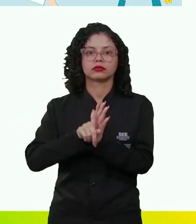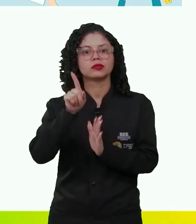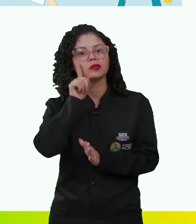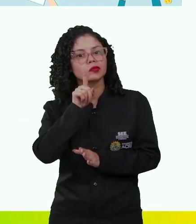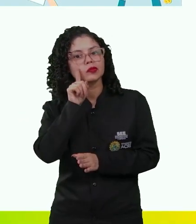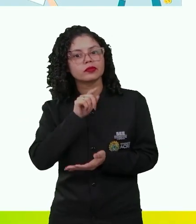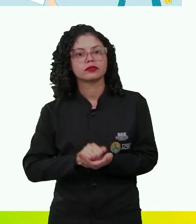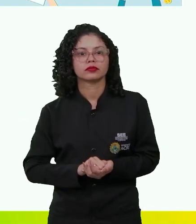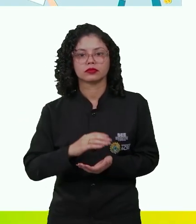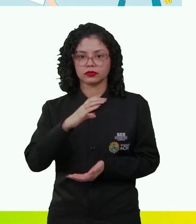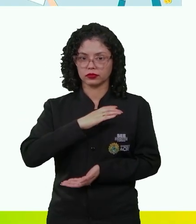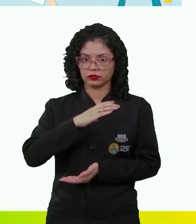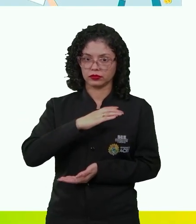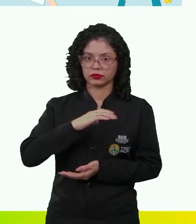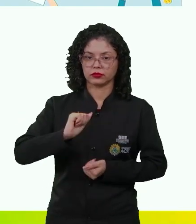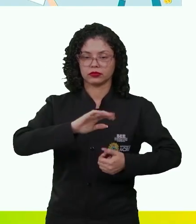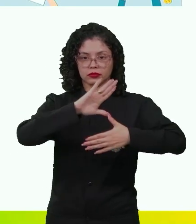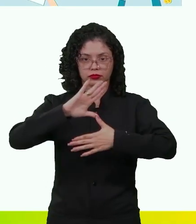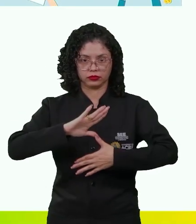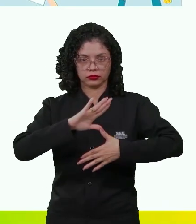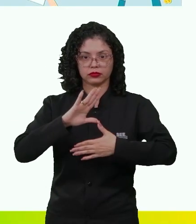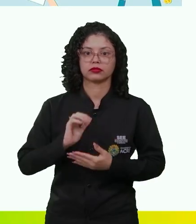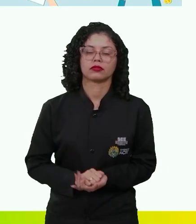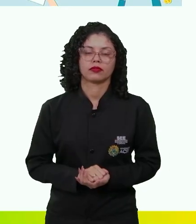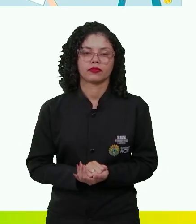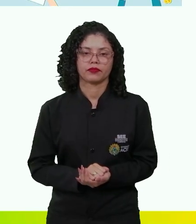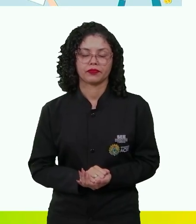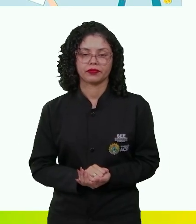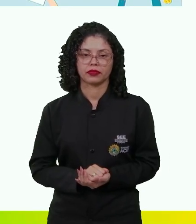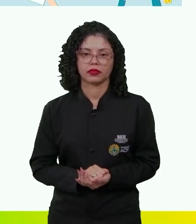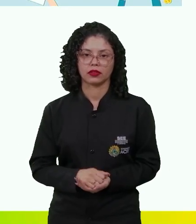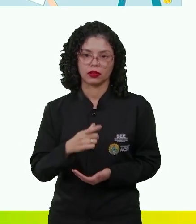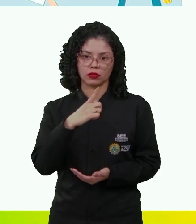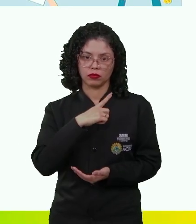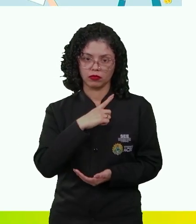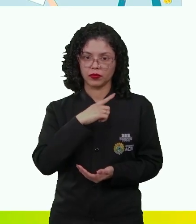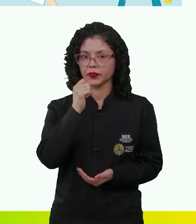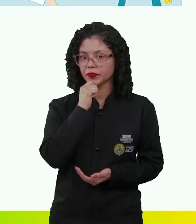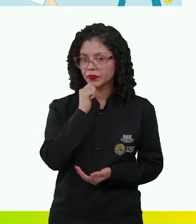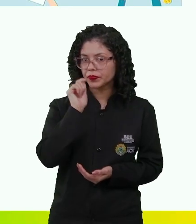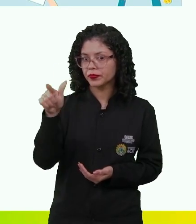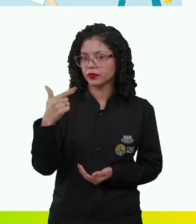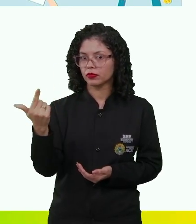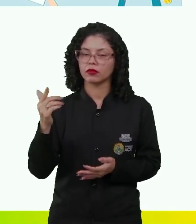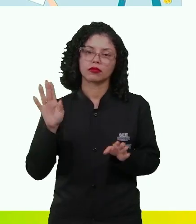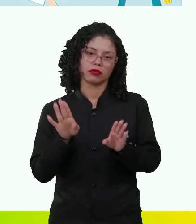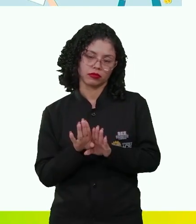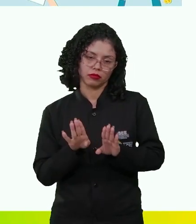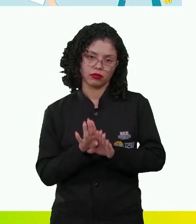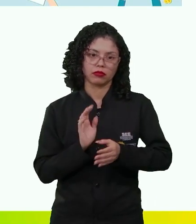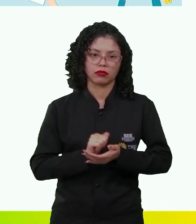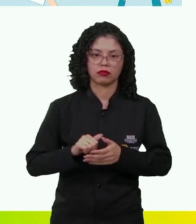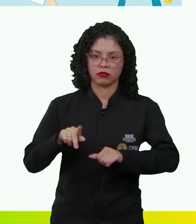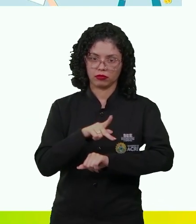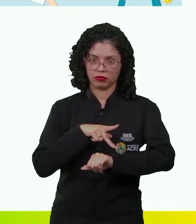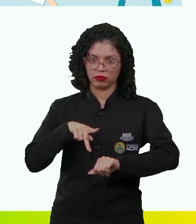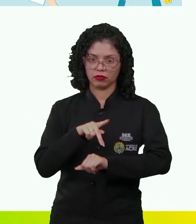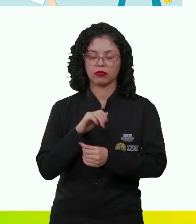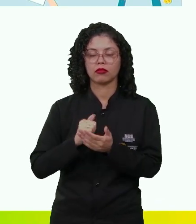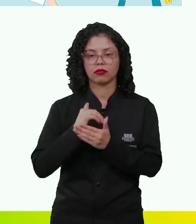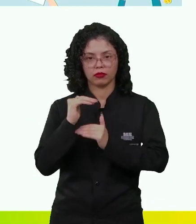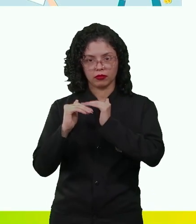Unidos e o Canadá aqui na América, e que existe o outro lado, que são os países